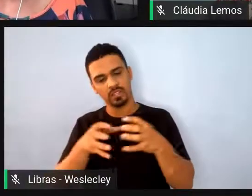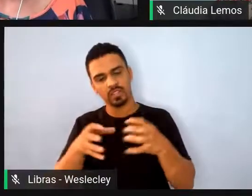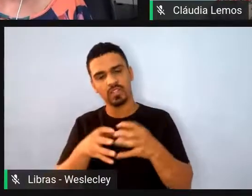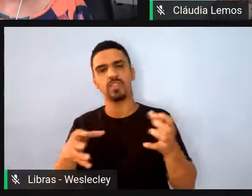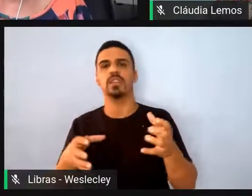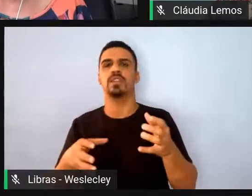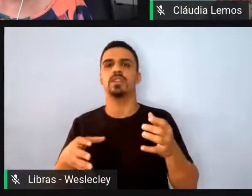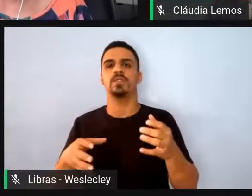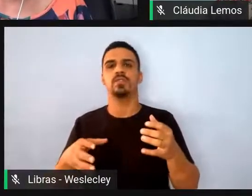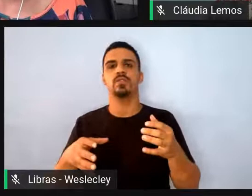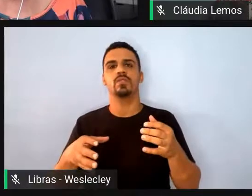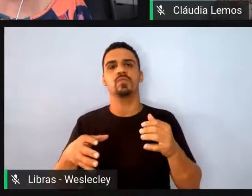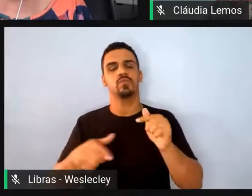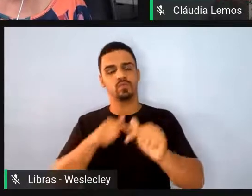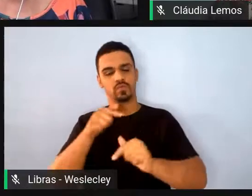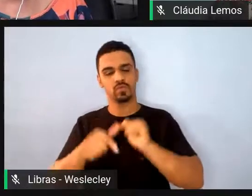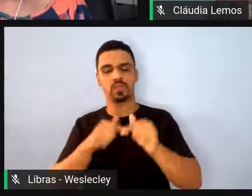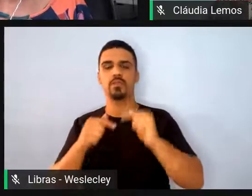parlamentar.